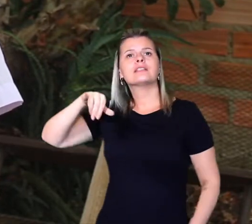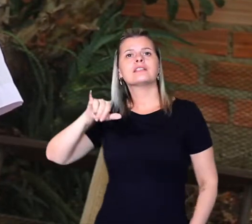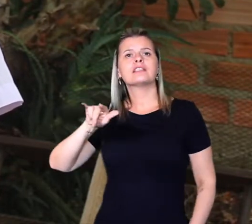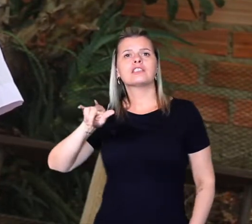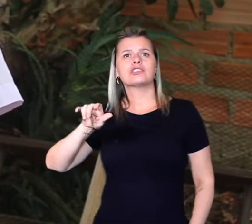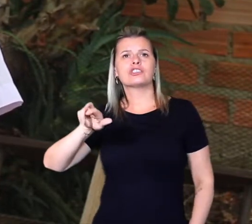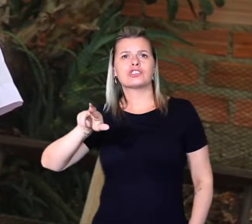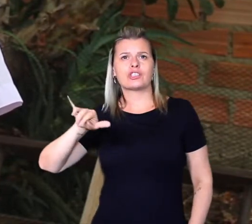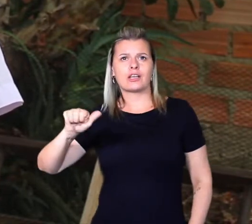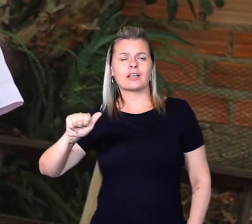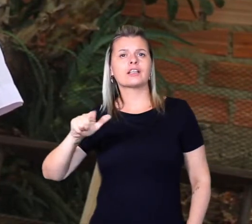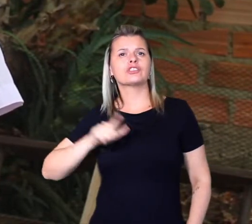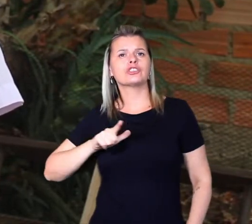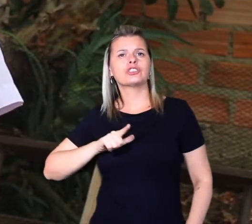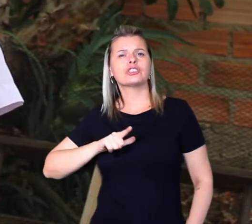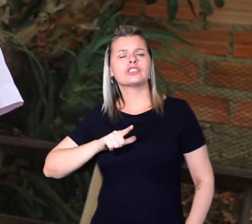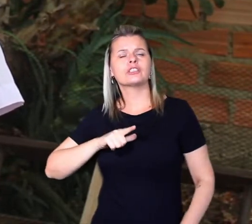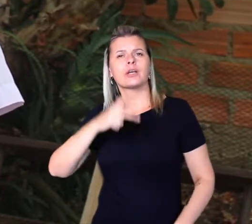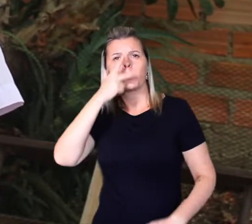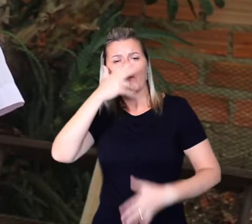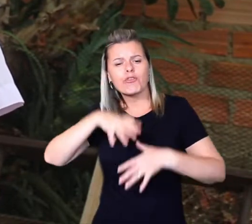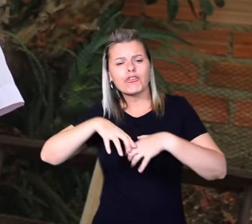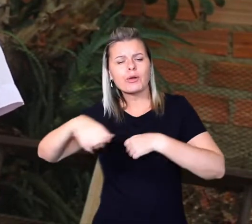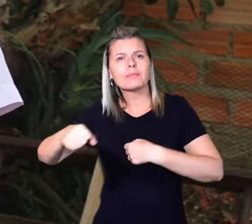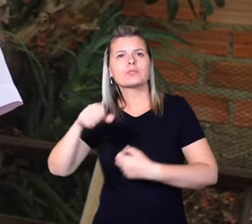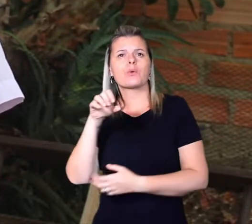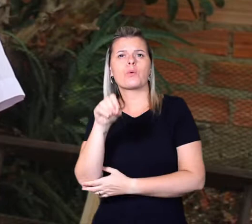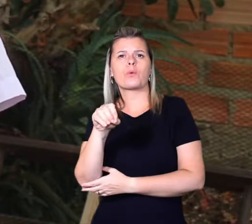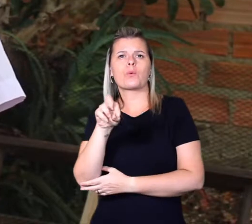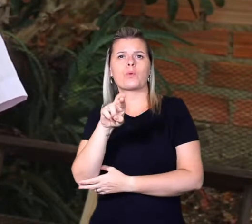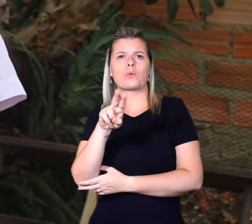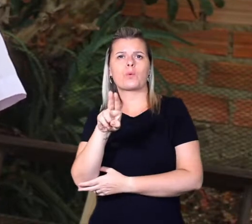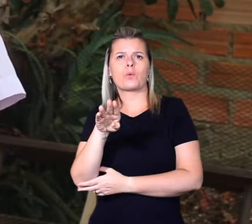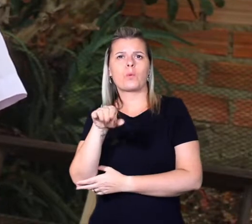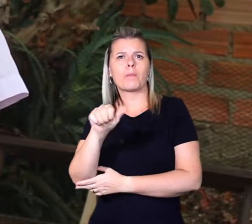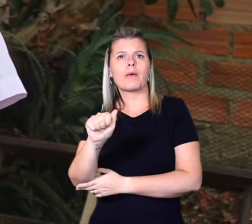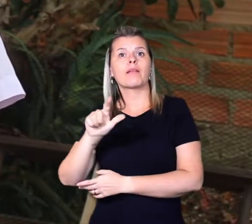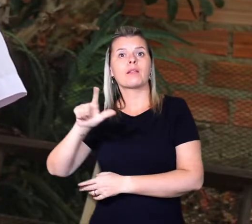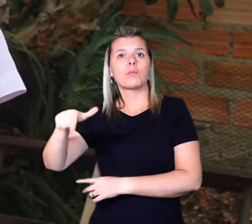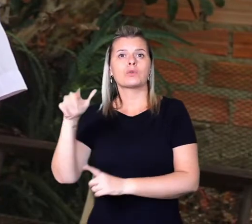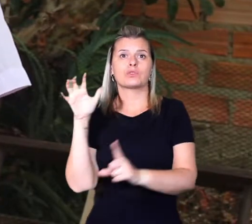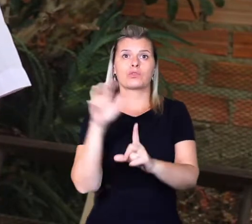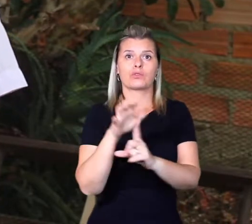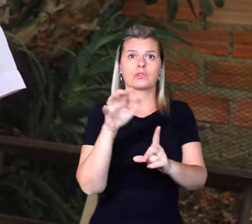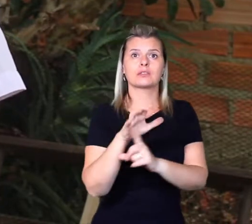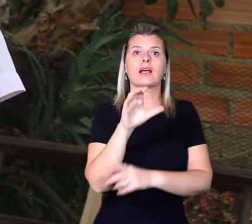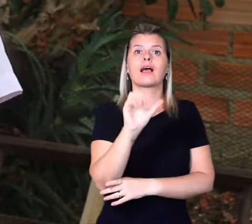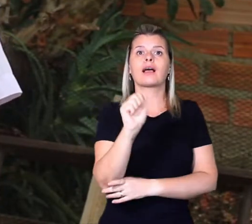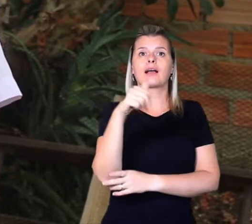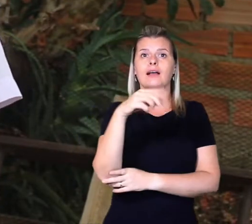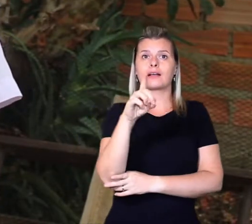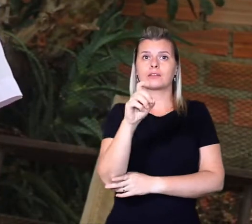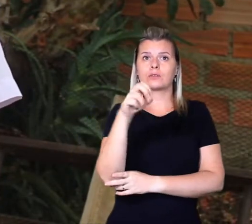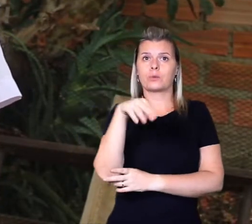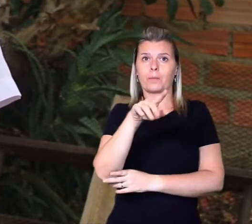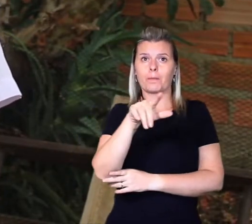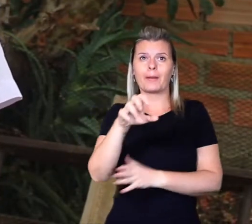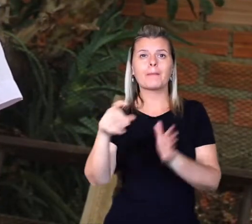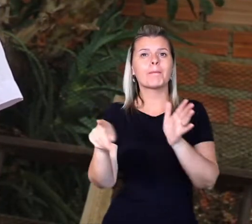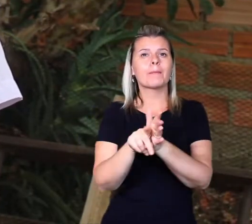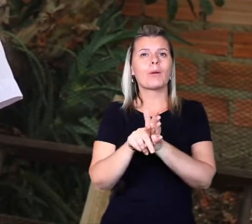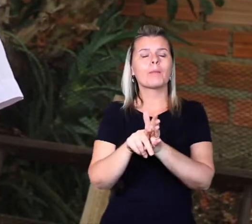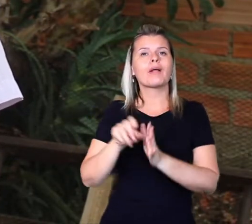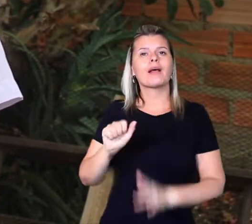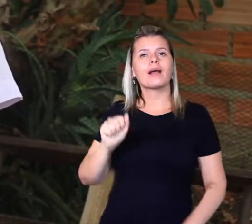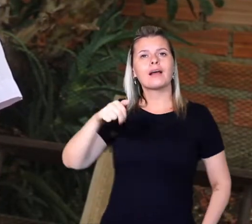Nigéria e que tinha uma formação em Yorubá Nagô, que vai influenciar depois mais tarde o candomblé de Angola,